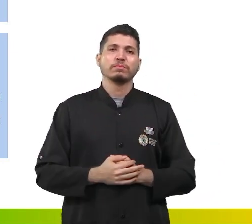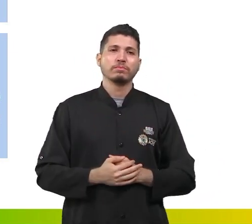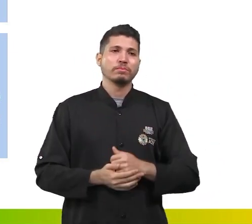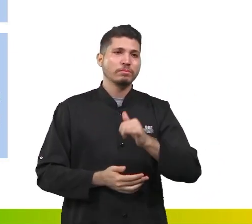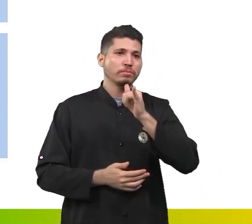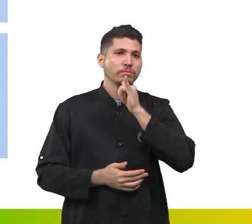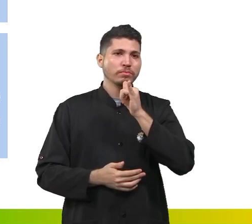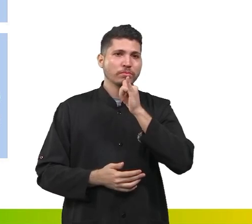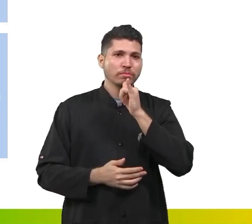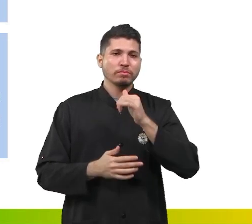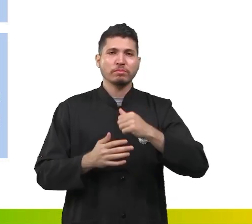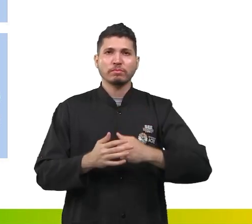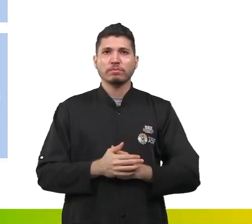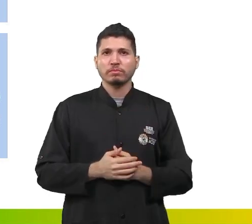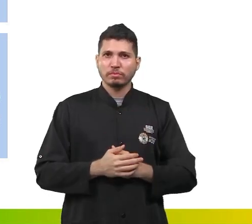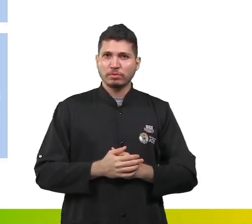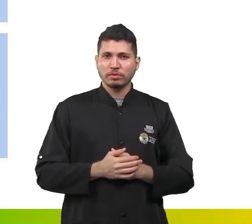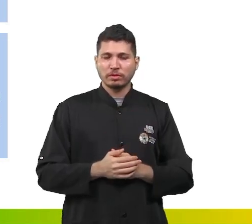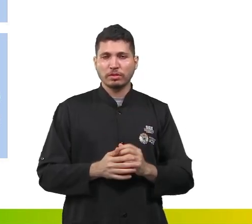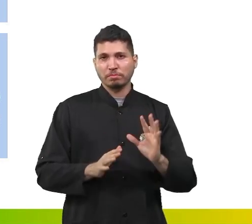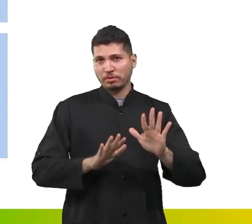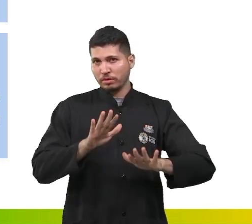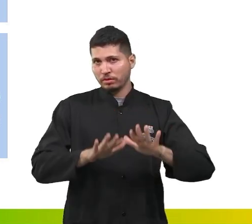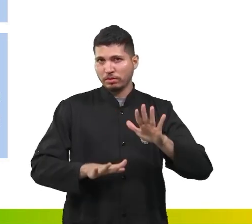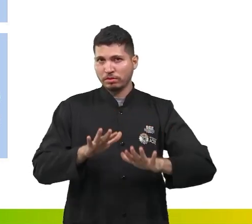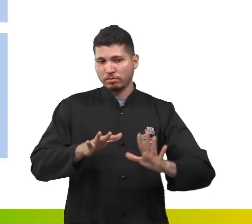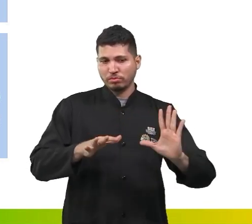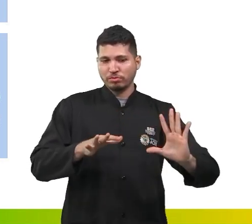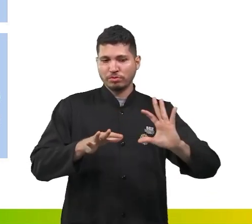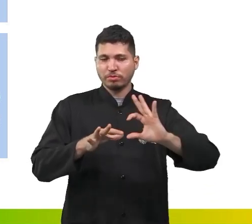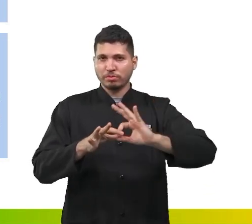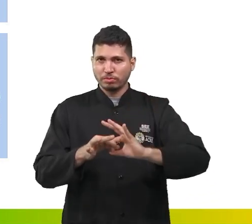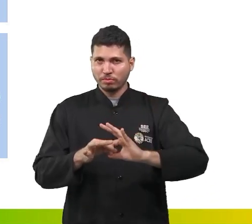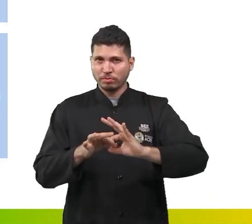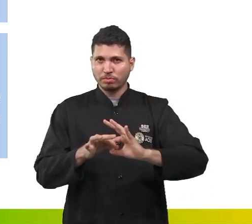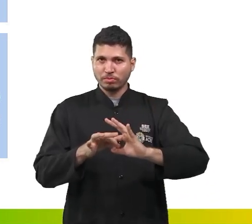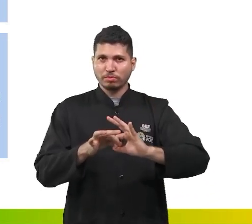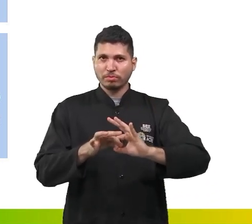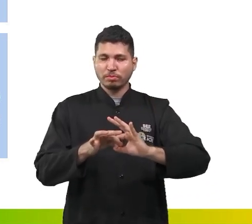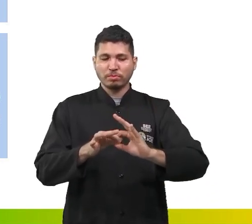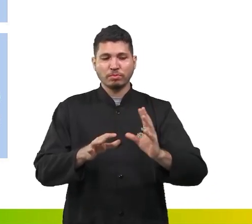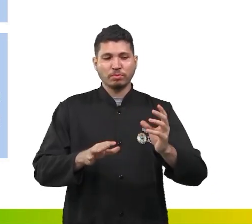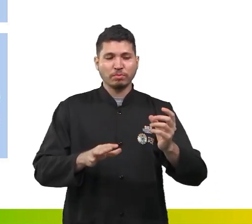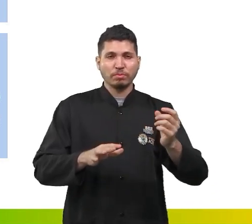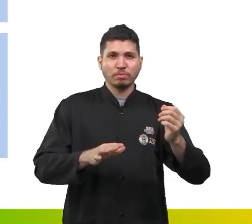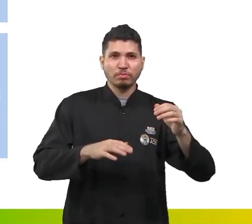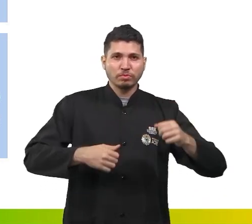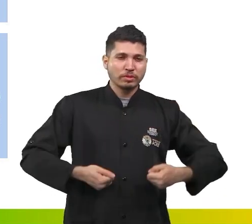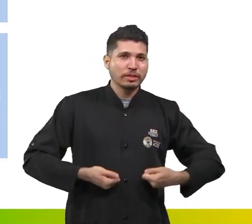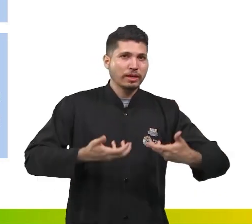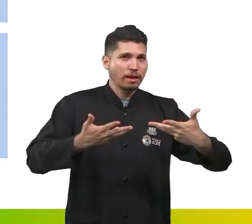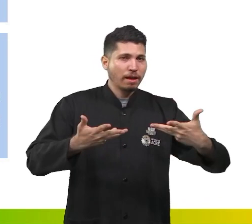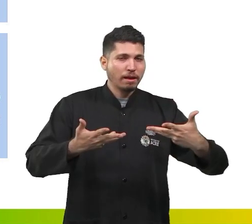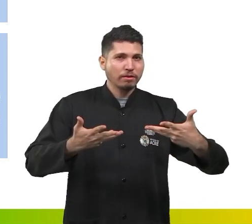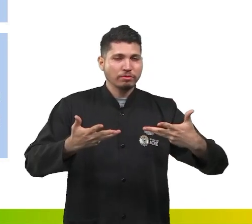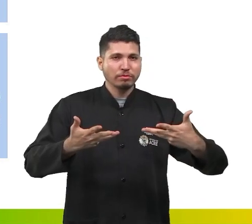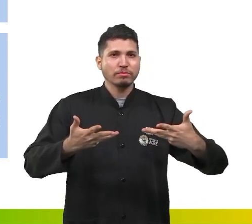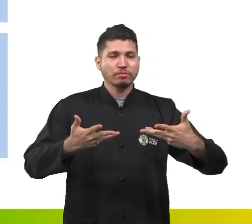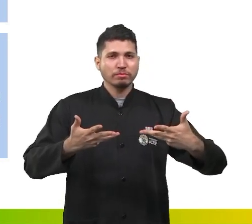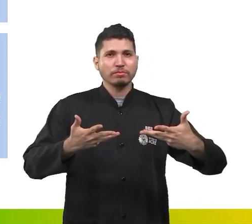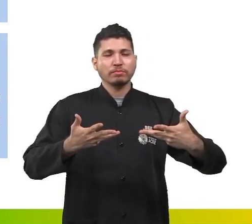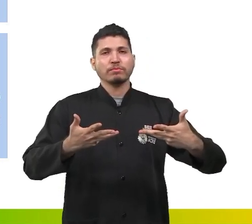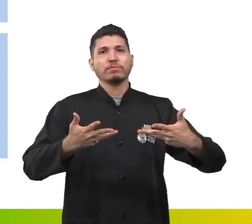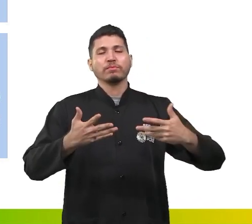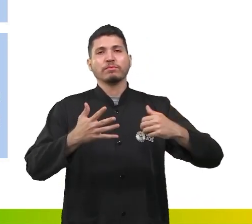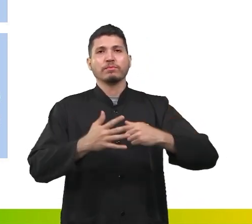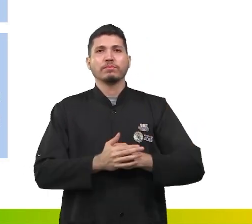divisão proporcional aos ganhos, ou unir todas as rendas como se fossem somente uma